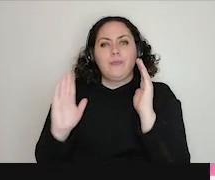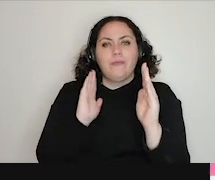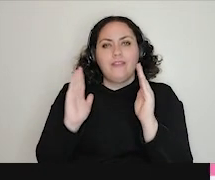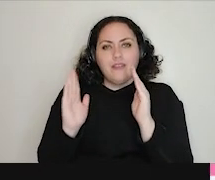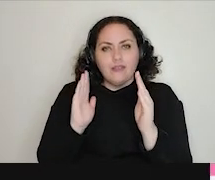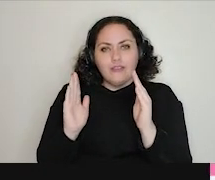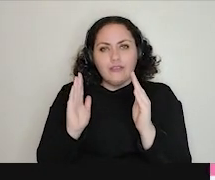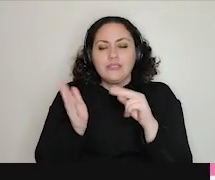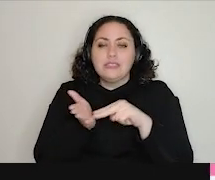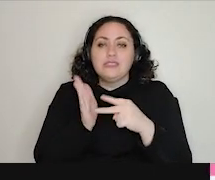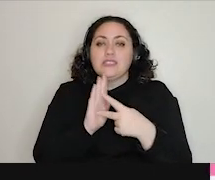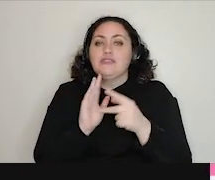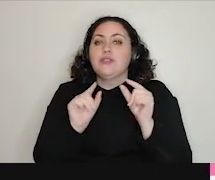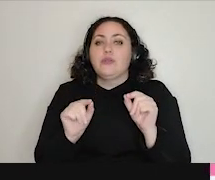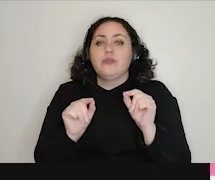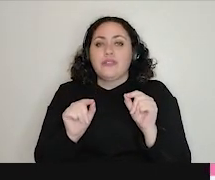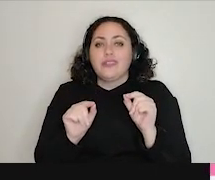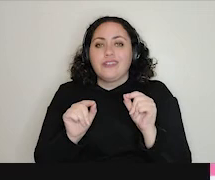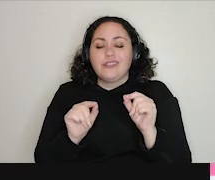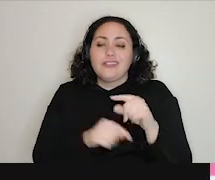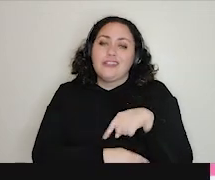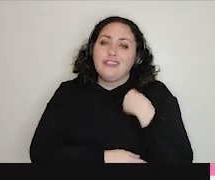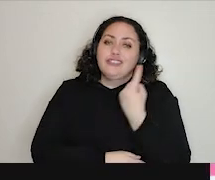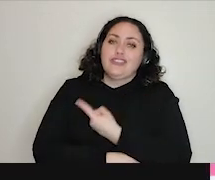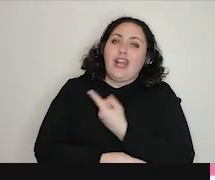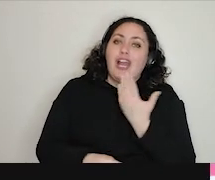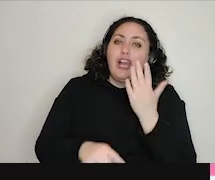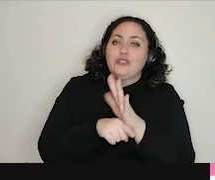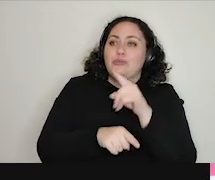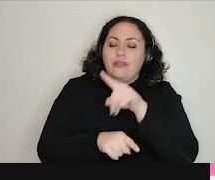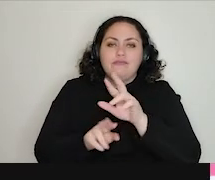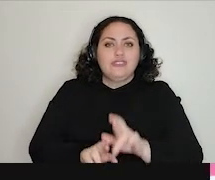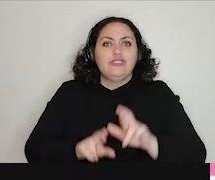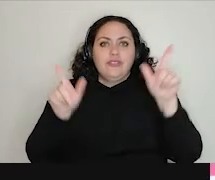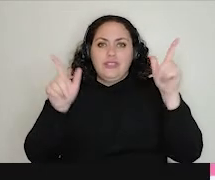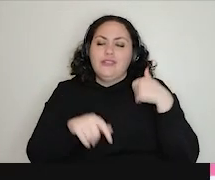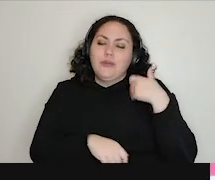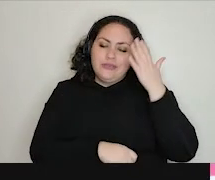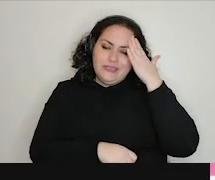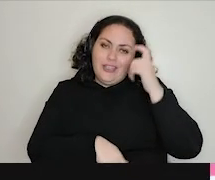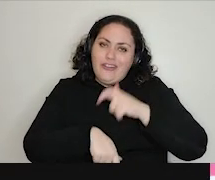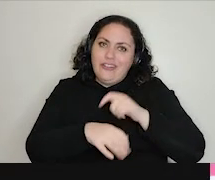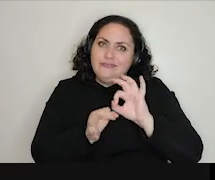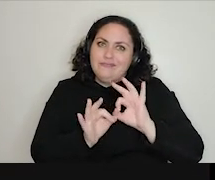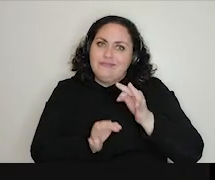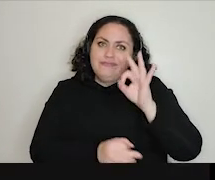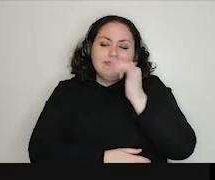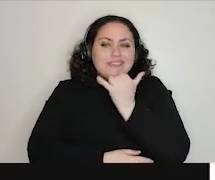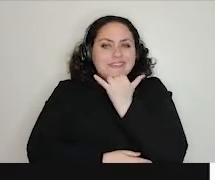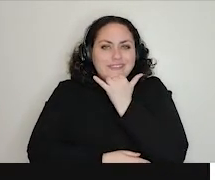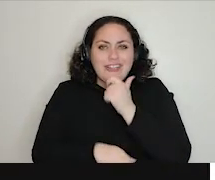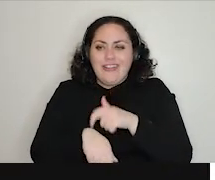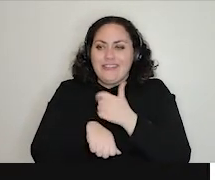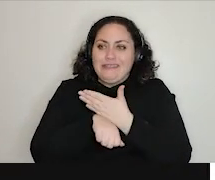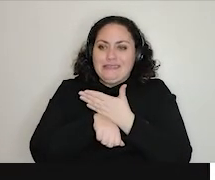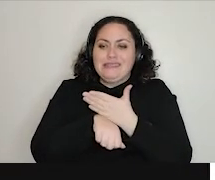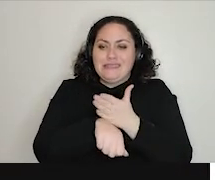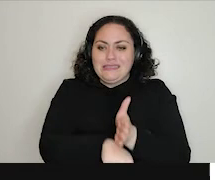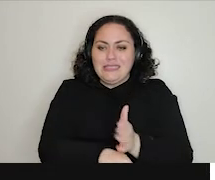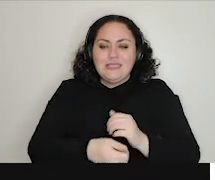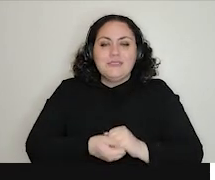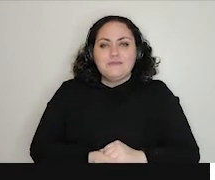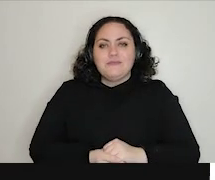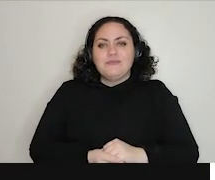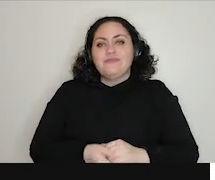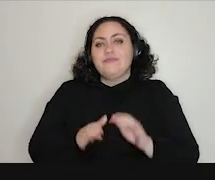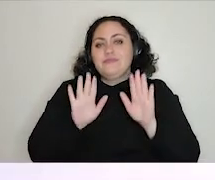um pouco melhor com aquela situação, a gente está fornecendo, já vai fazer muita diferença. Eu sei que eu estou me estendendo demais, eu peço desculpa